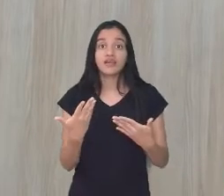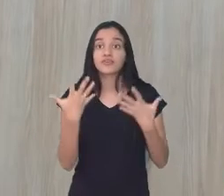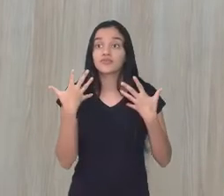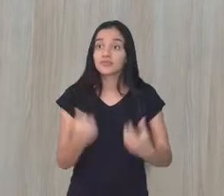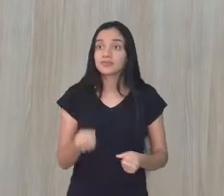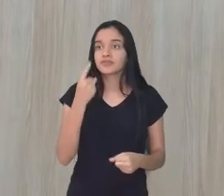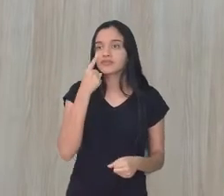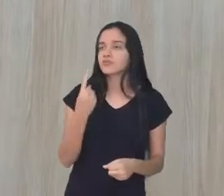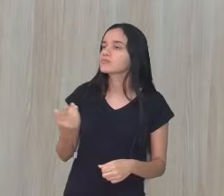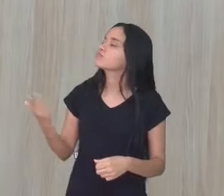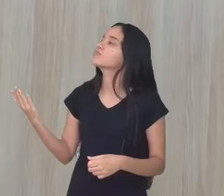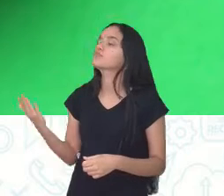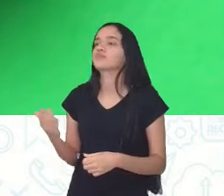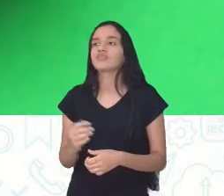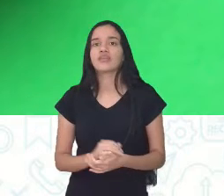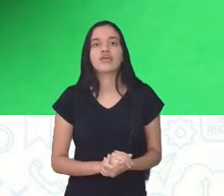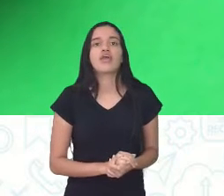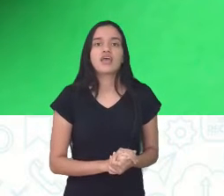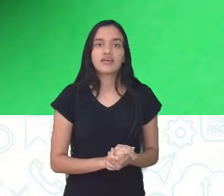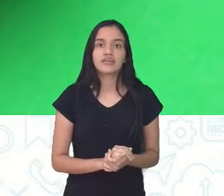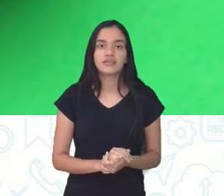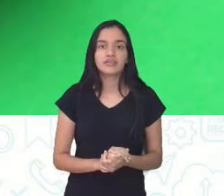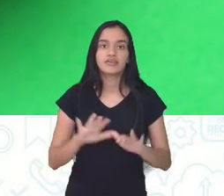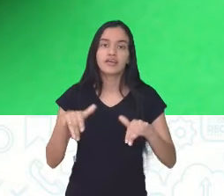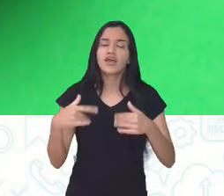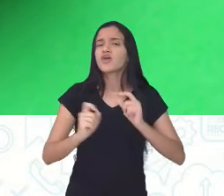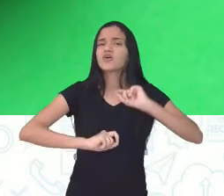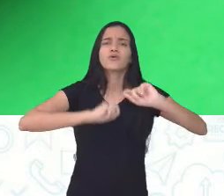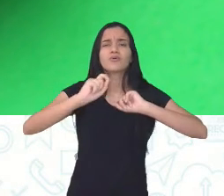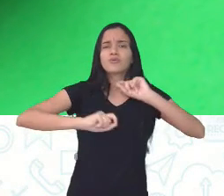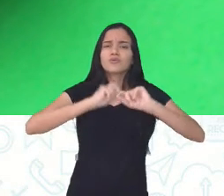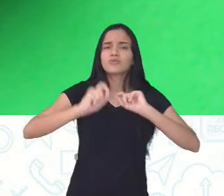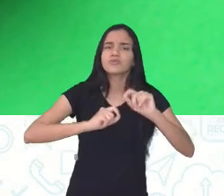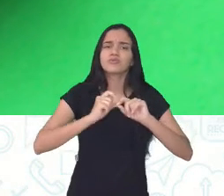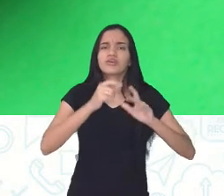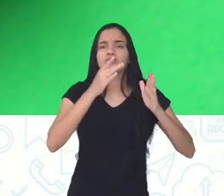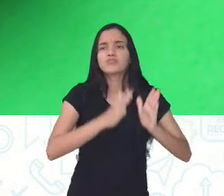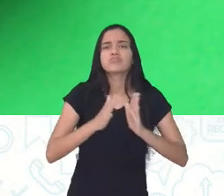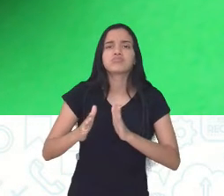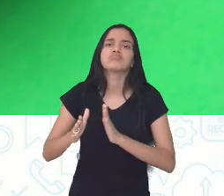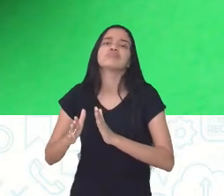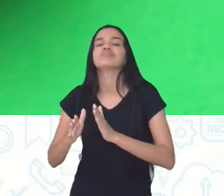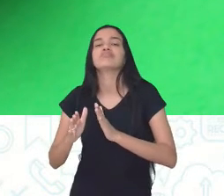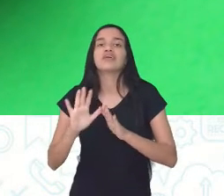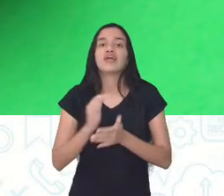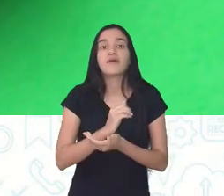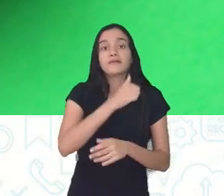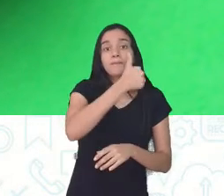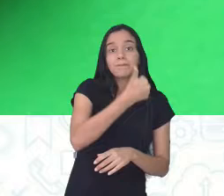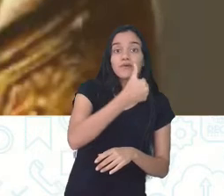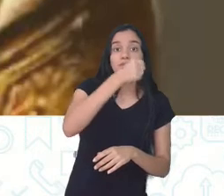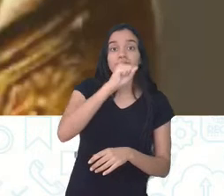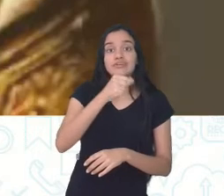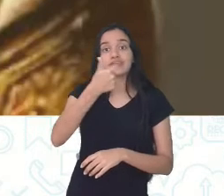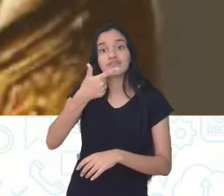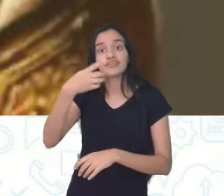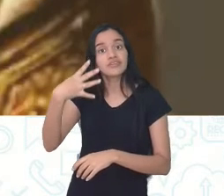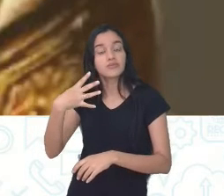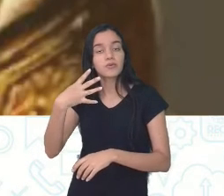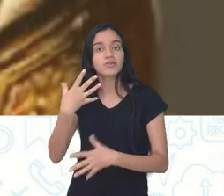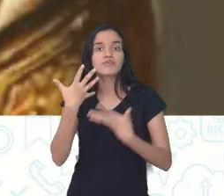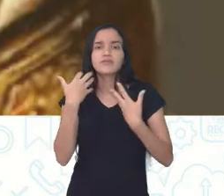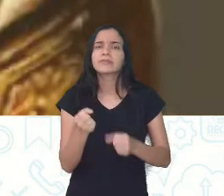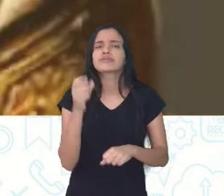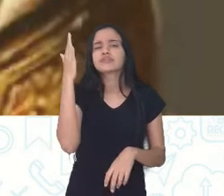vamos ver aqui, né? E aí, né? E o que é que se estabelecia a Constituição de 1824?